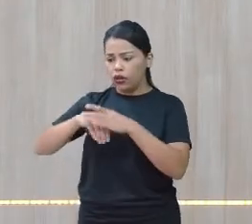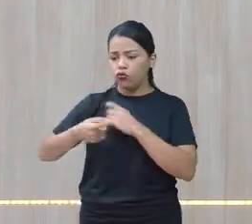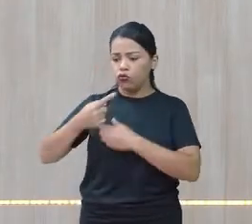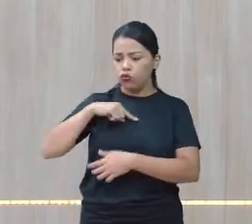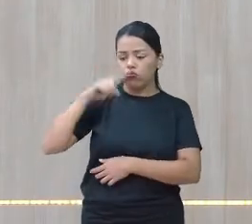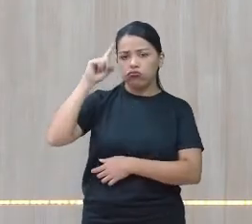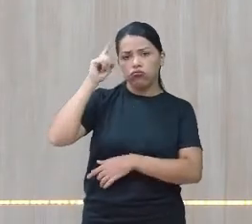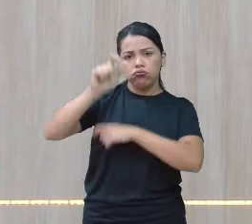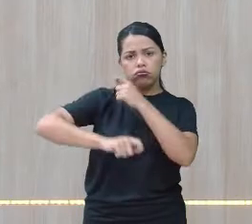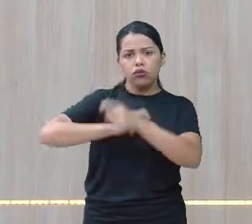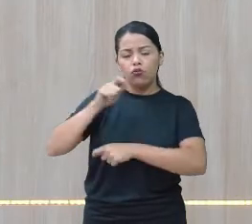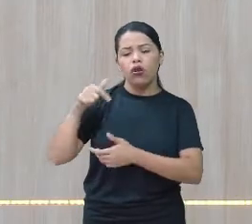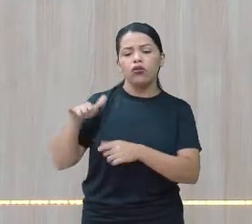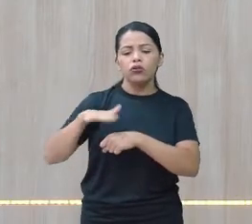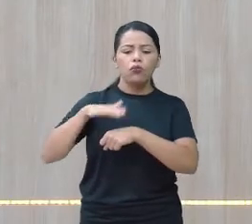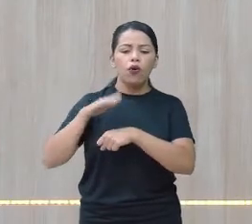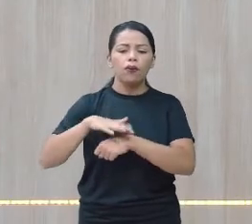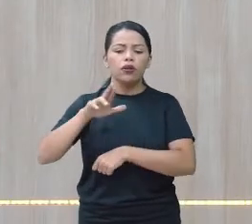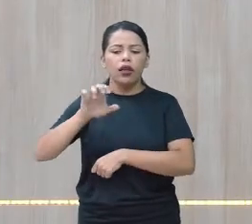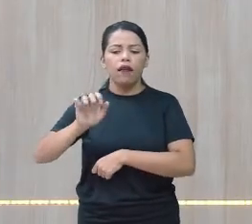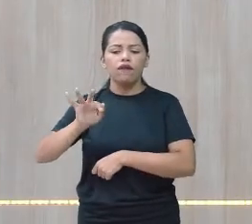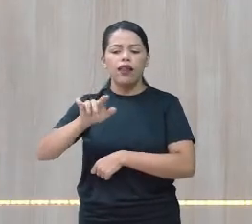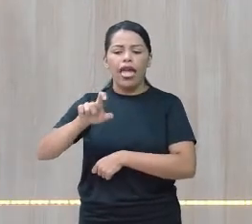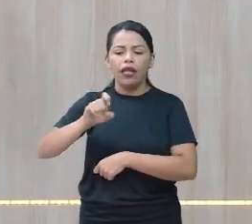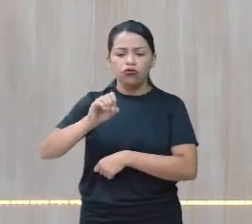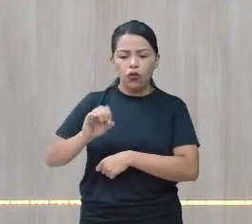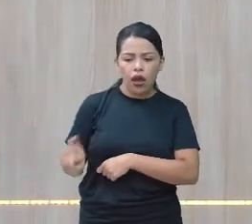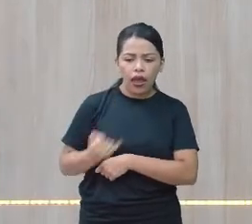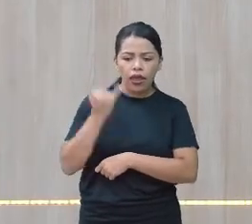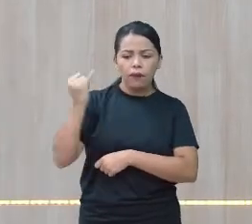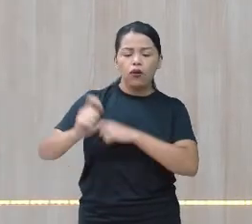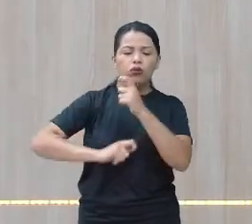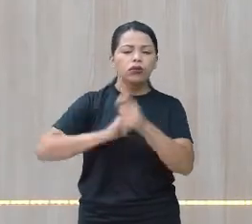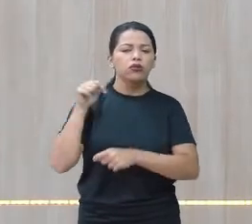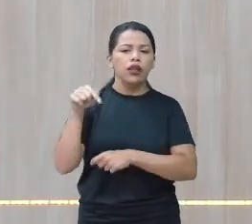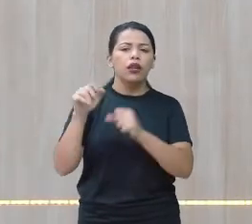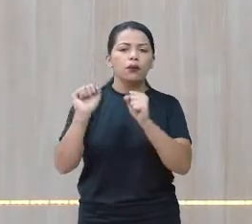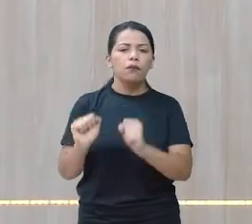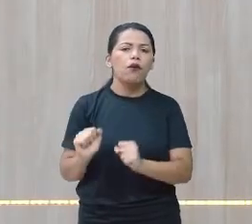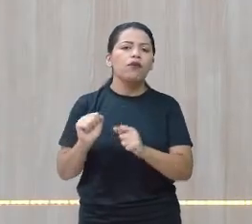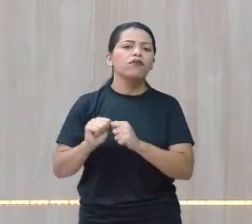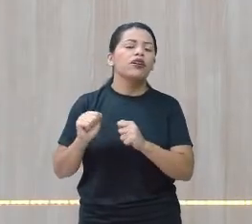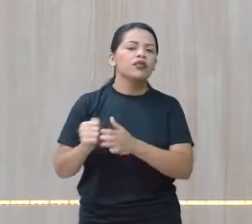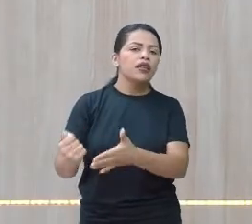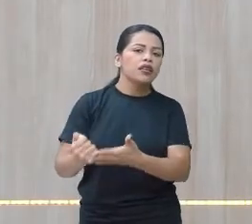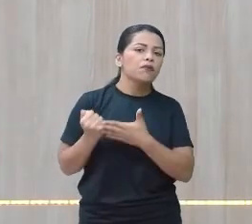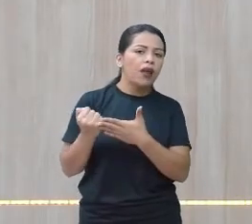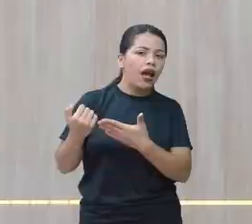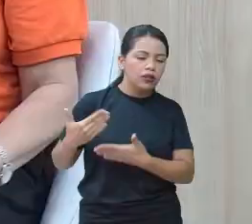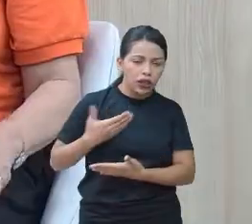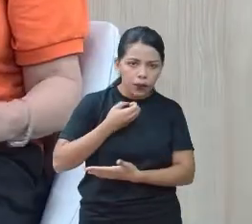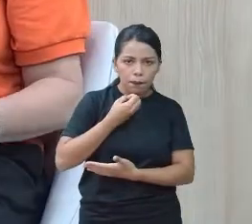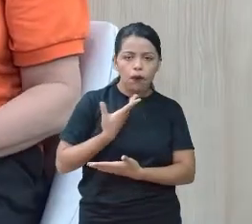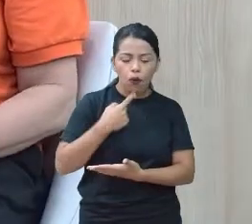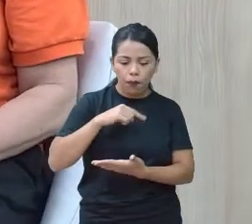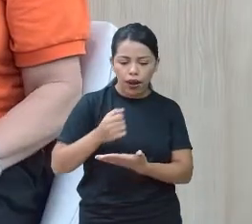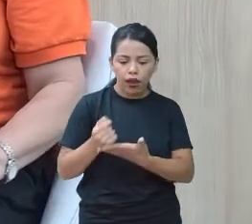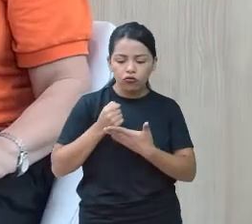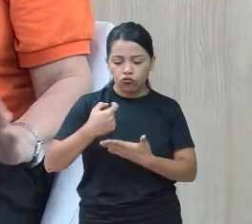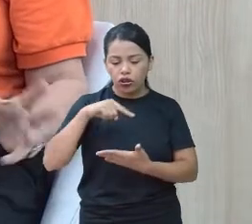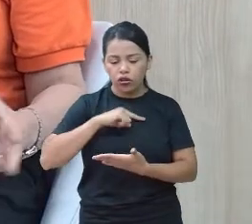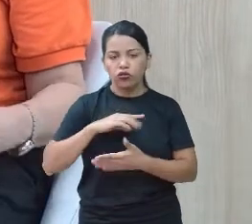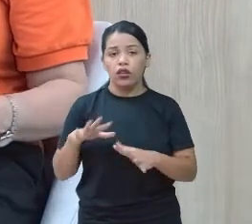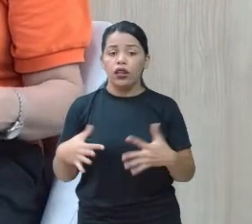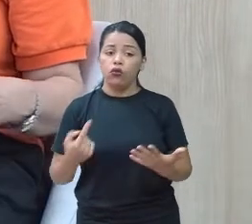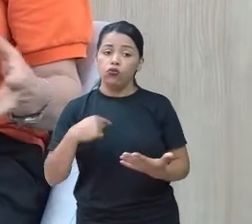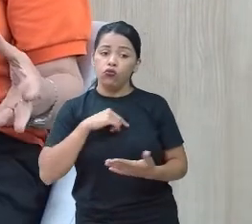dizer que o ato reflexo é muito importante? O que é que ele pode nos trazer, né, de benefícios? Bem, professora Isabel, no